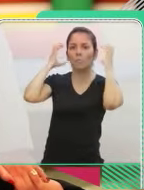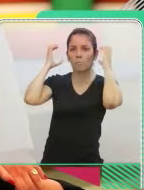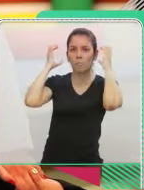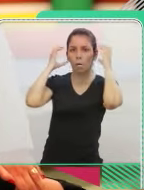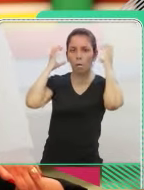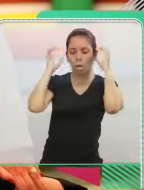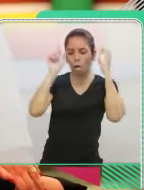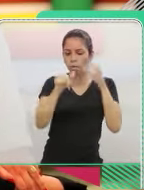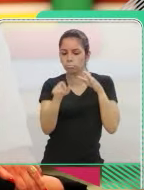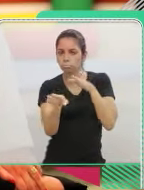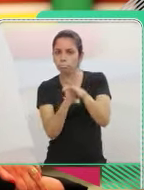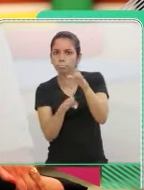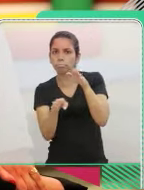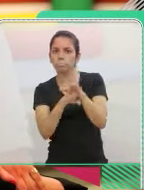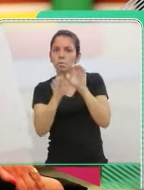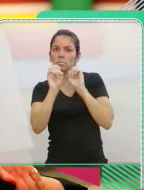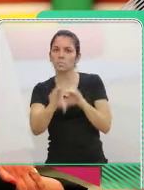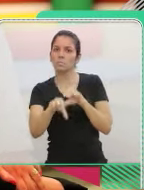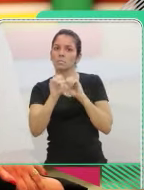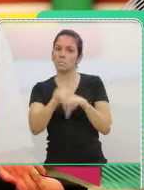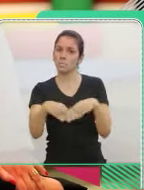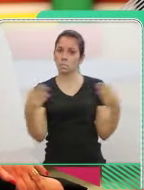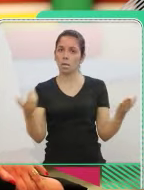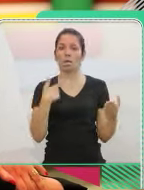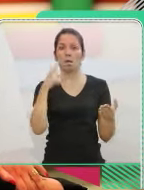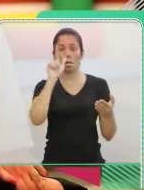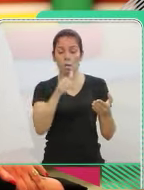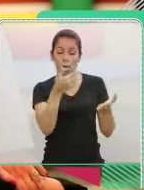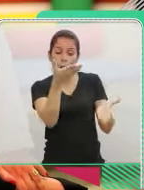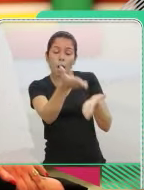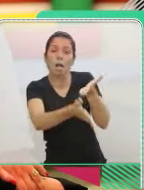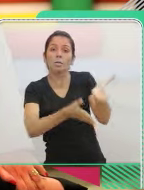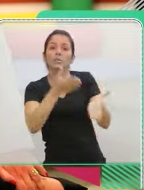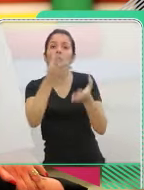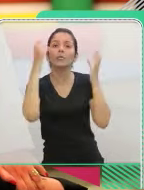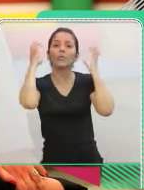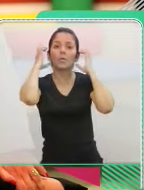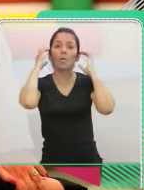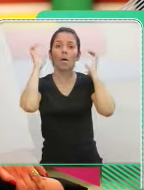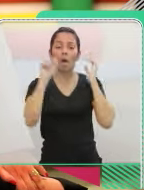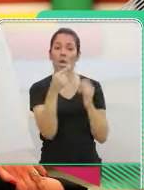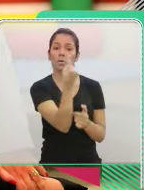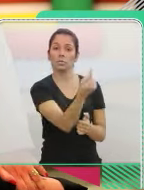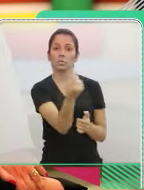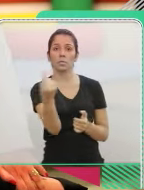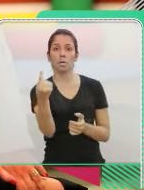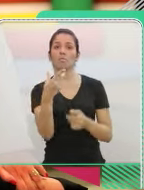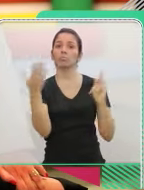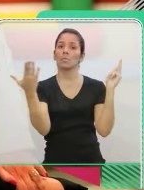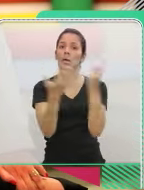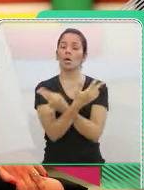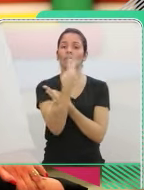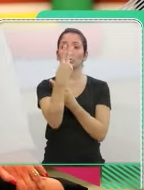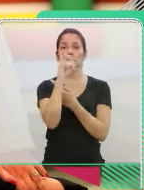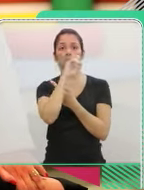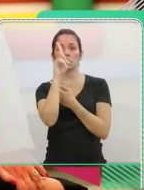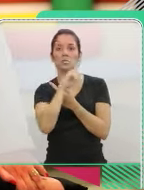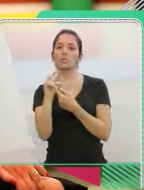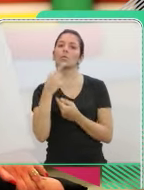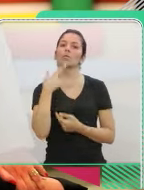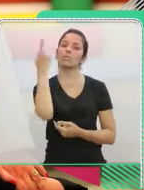junto aos fonoaudiólogos. E os atendimentos fonoaudiólogos, eles são individuais